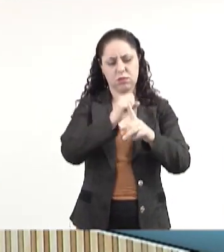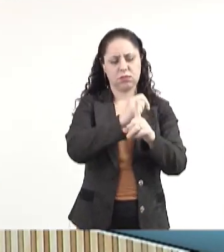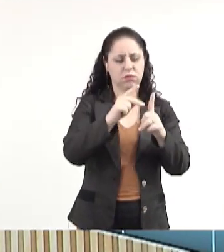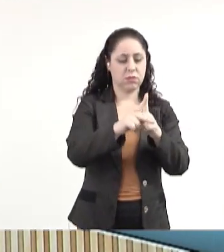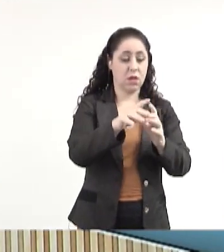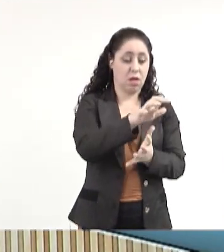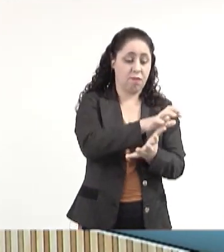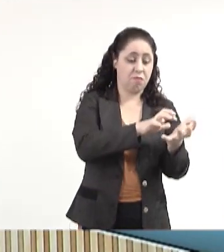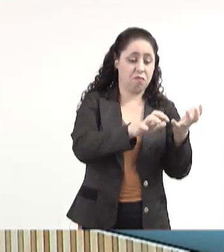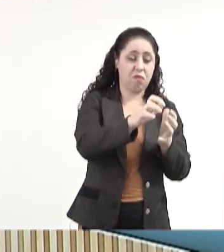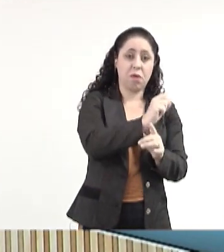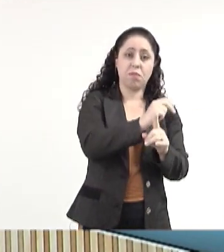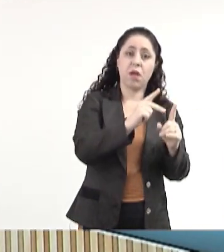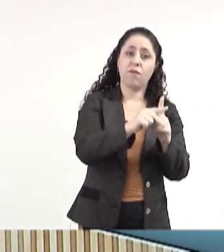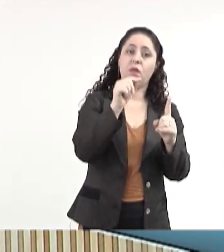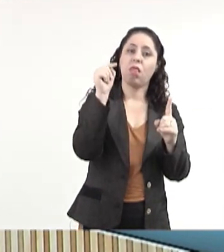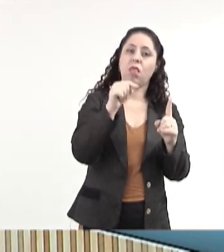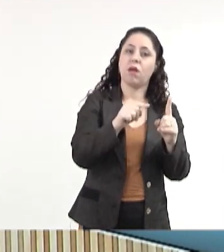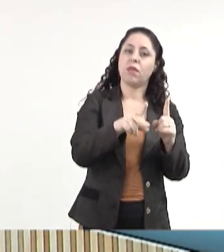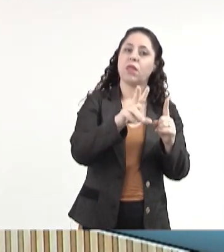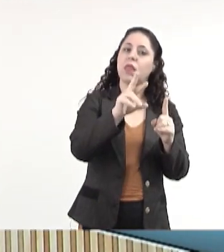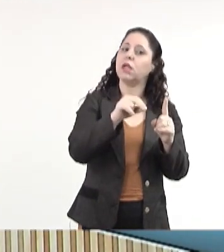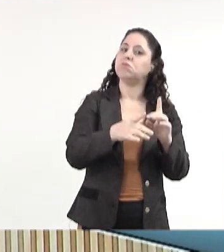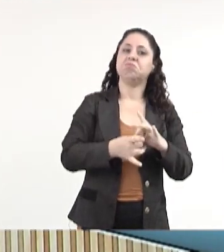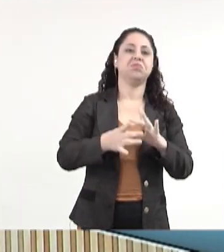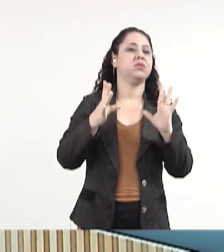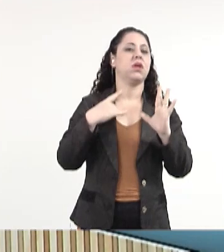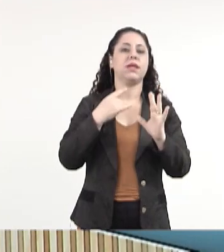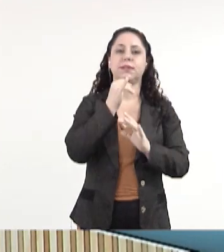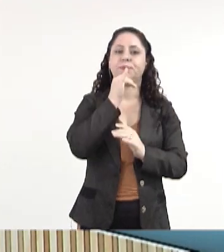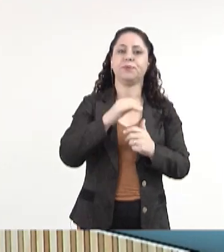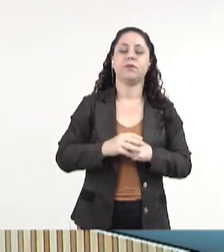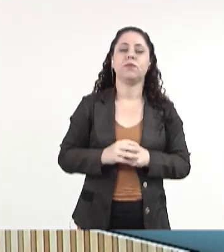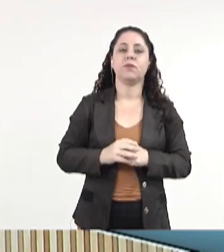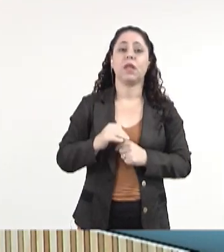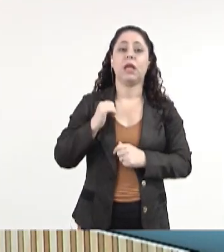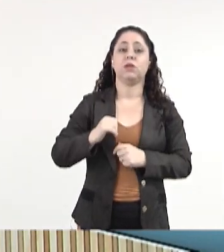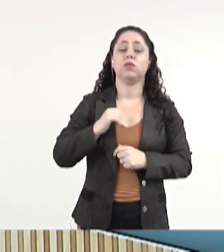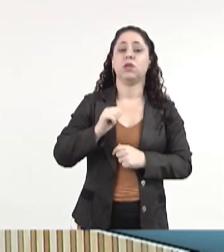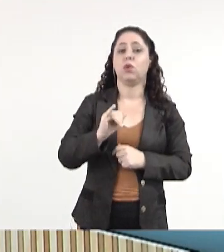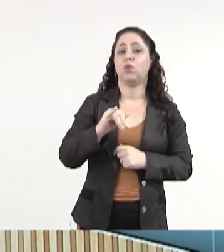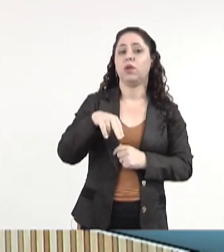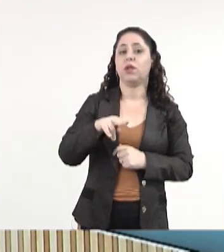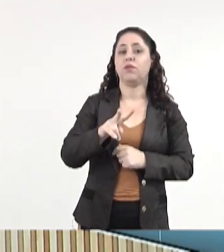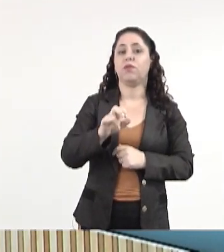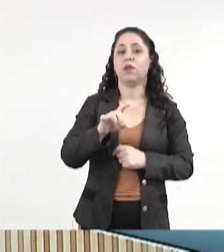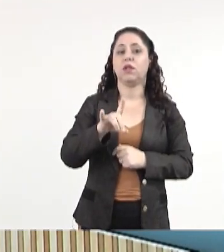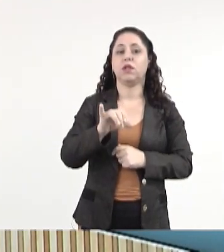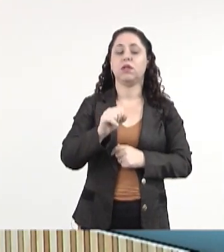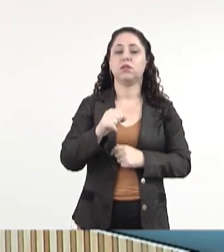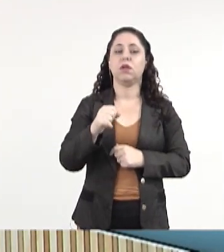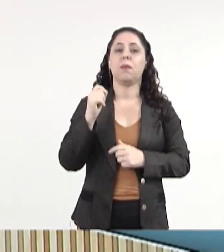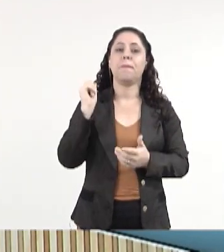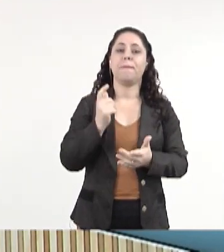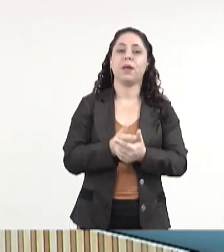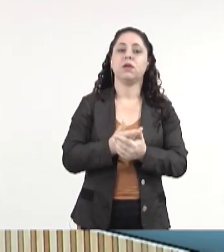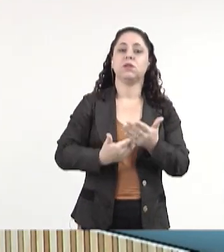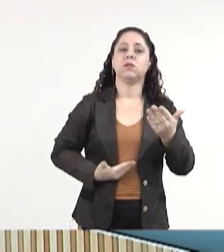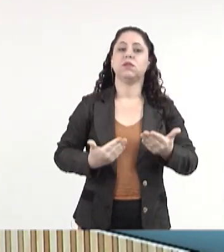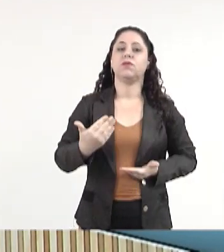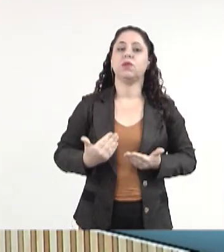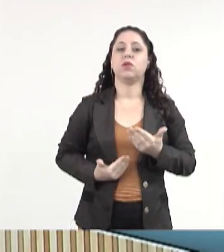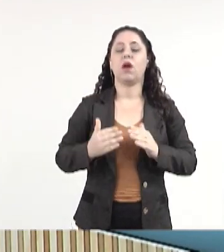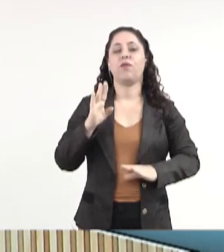a reforma da Previdência, ela não permitia o chamado auxílio invalidez, que é um auxílio pago a servidores